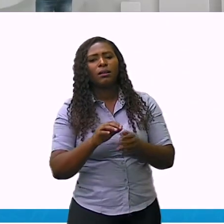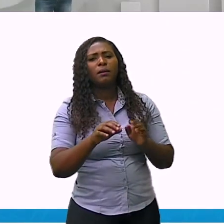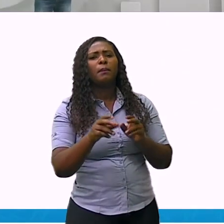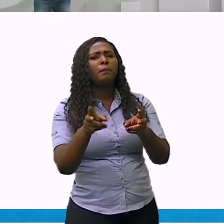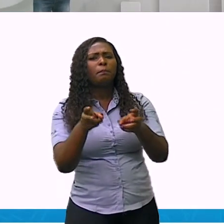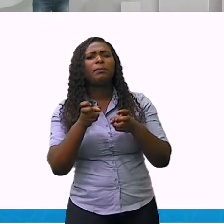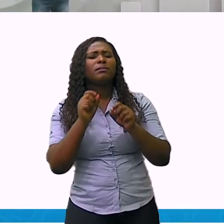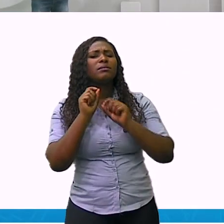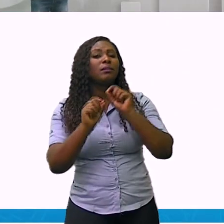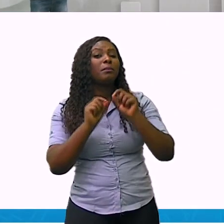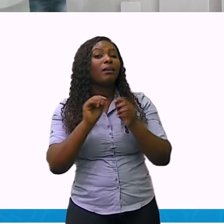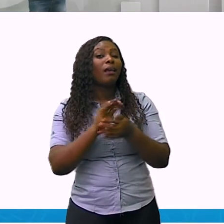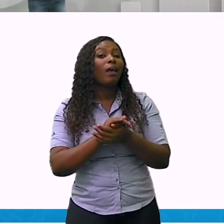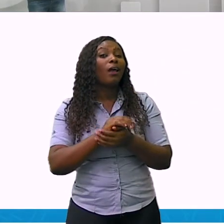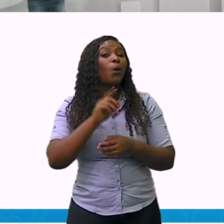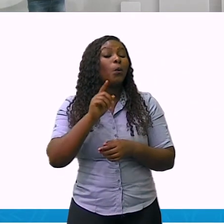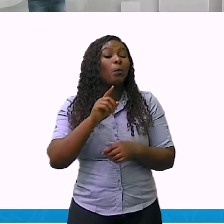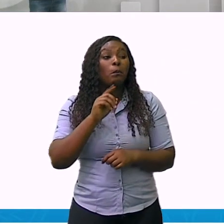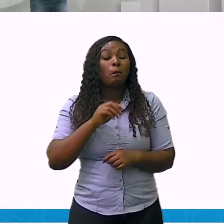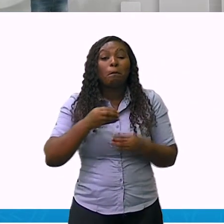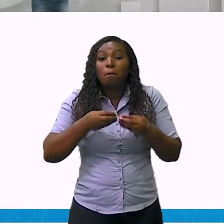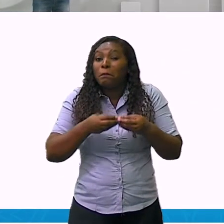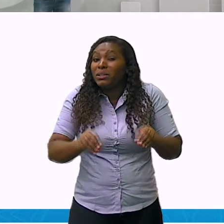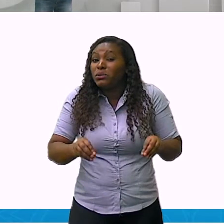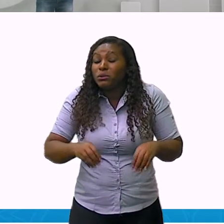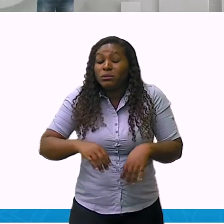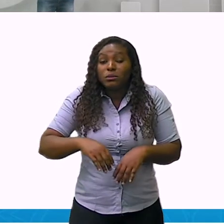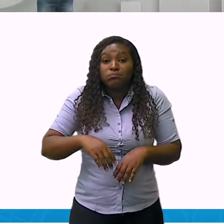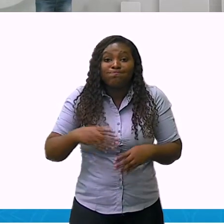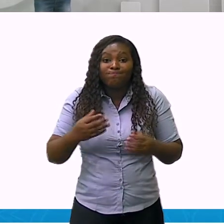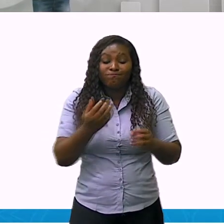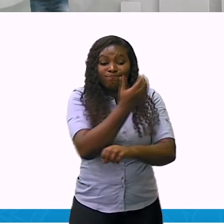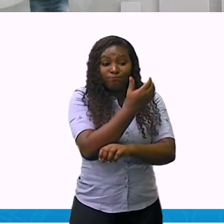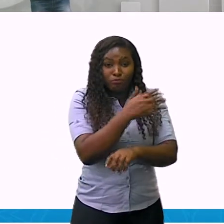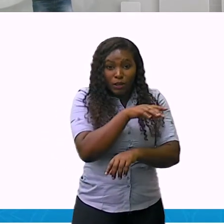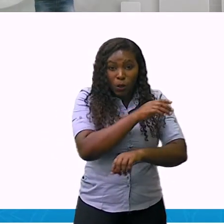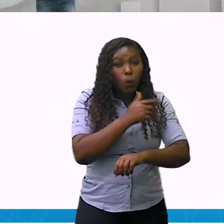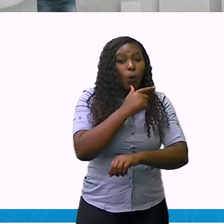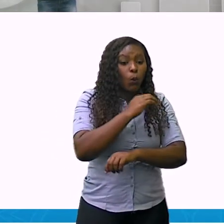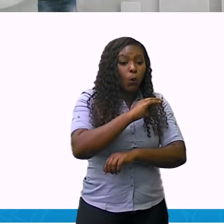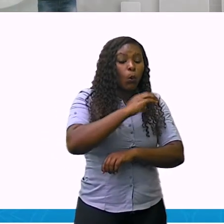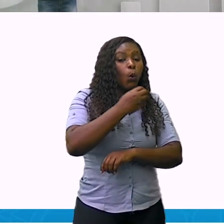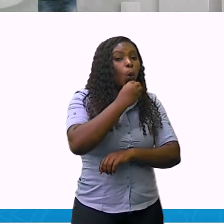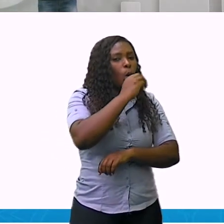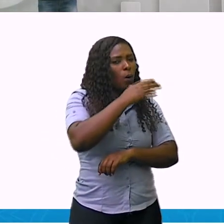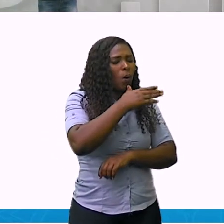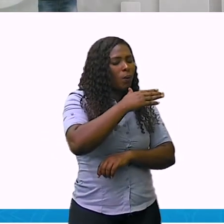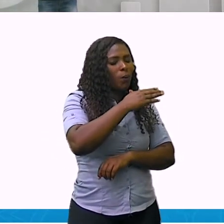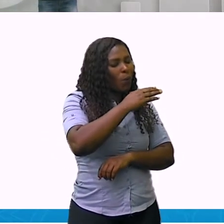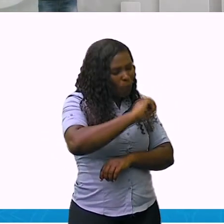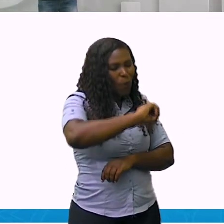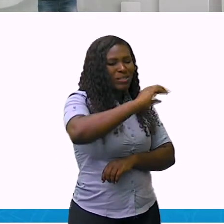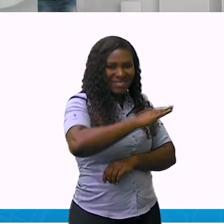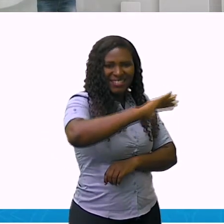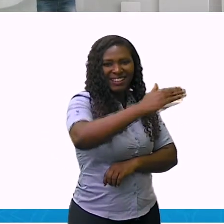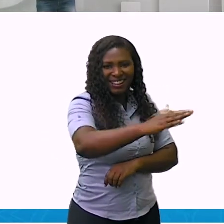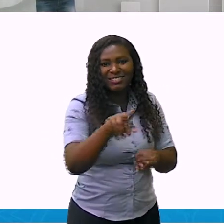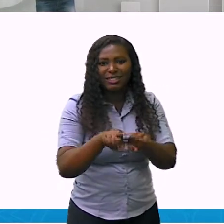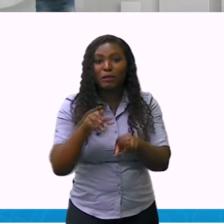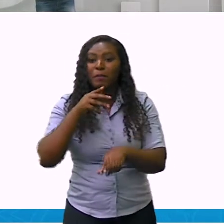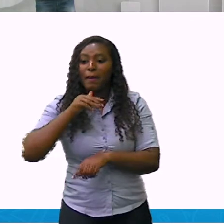impacto e risco ambiental que ocorre a partir de acidentes que estão